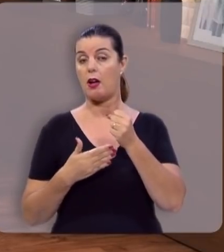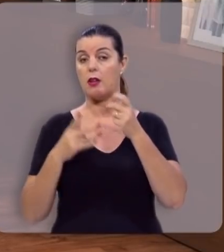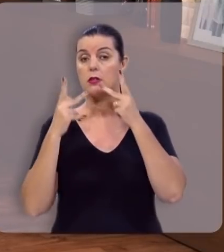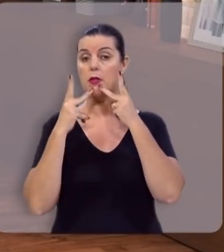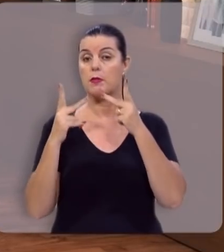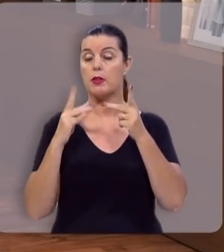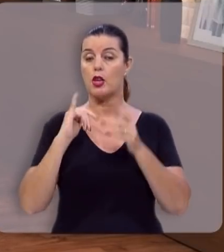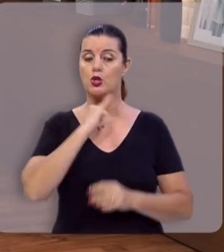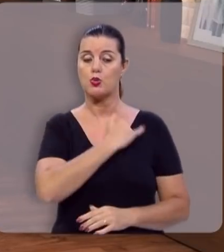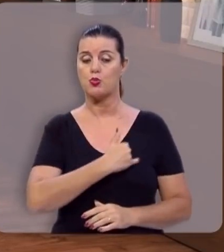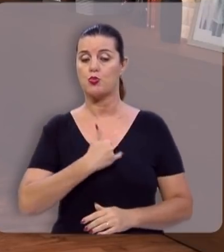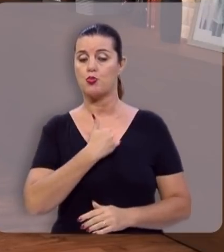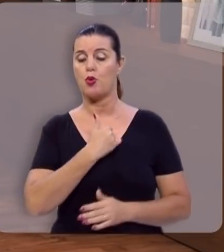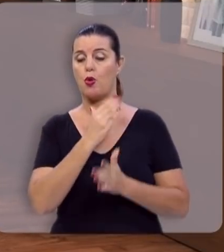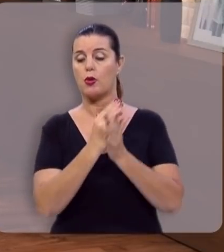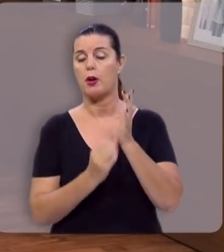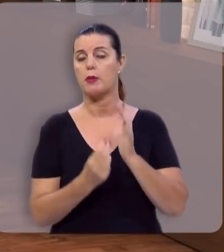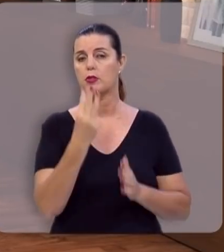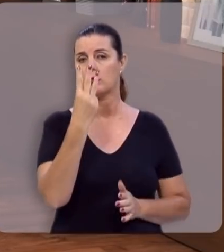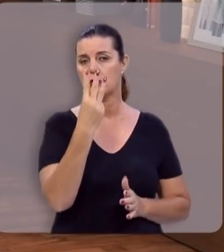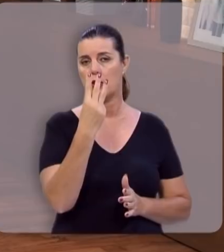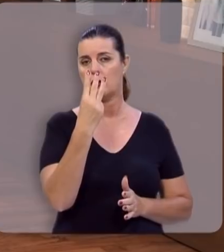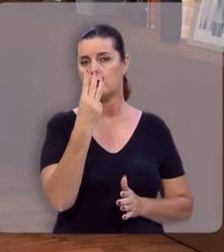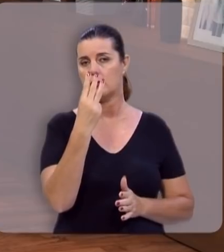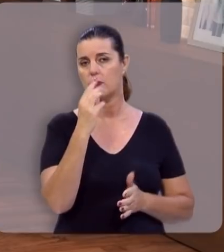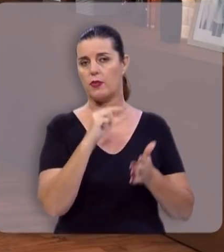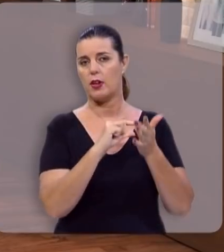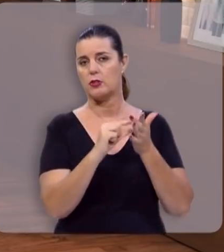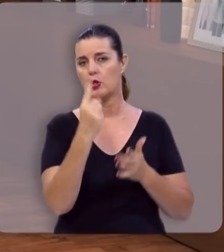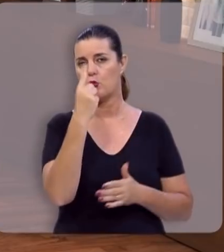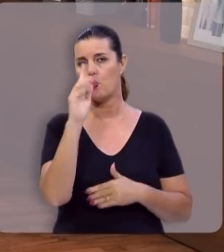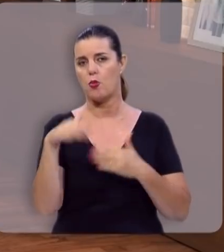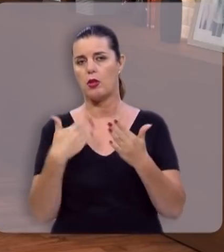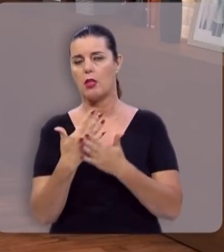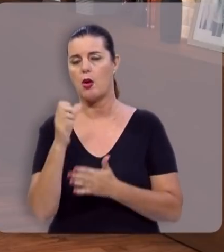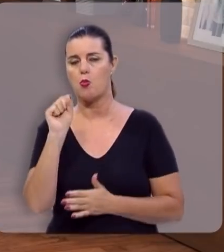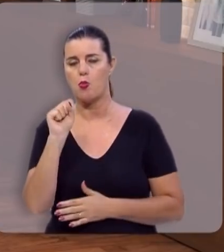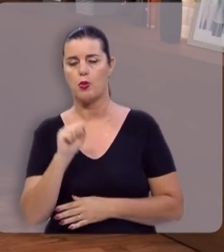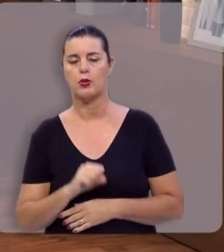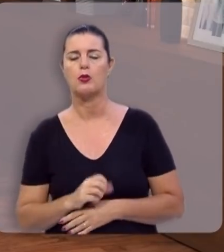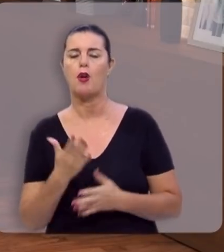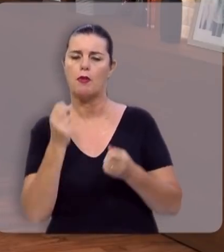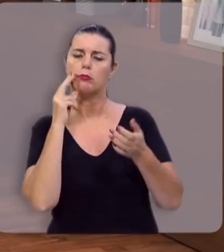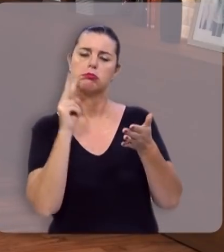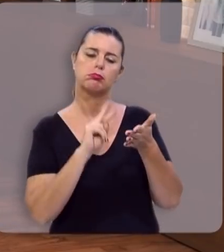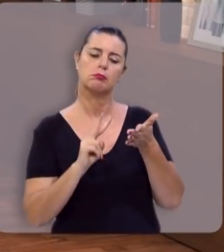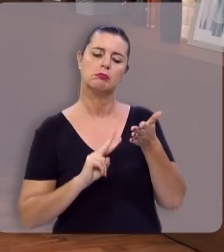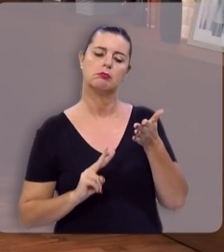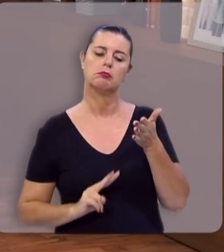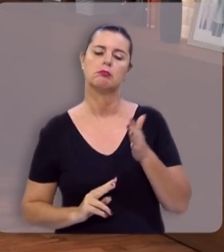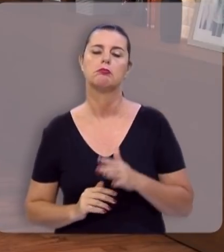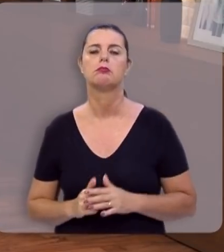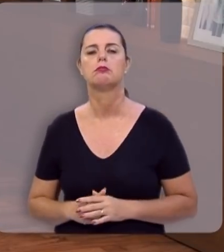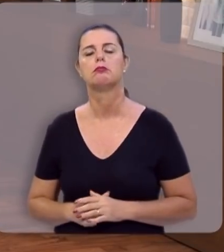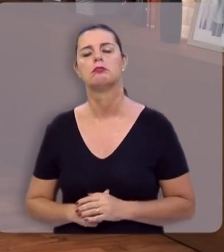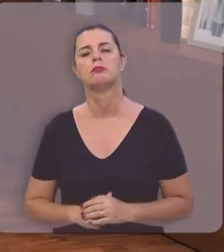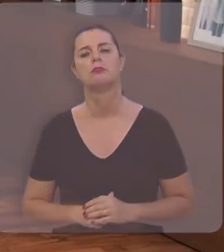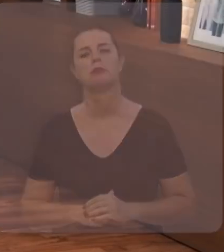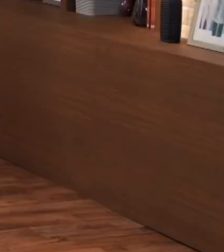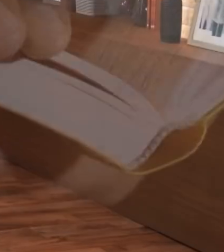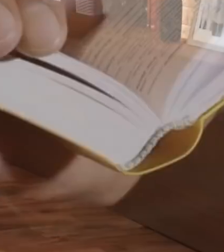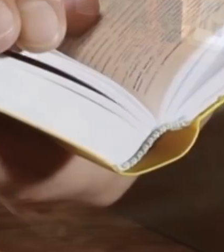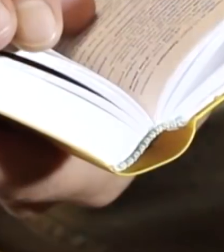conforme o relato de João, capítulo 3, versos de 1 a 8. Vamos à leitura deste